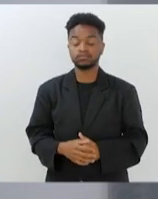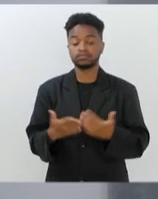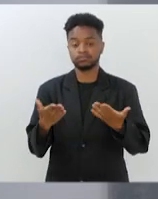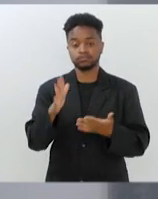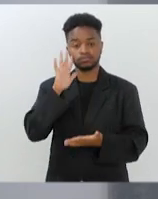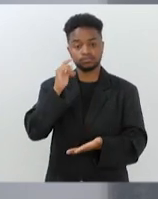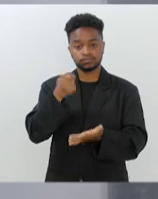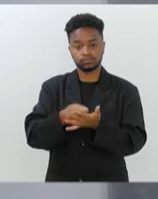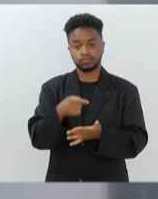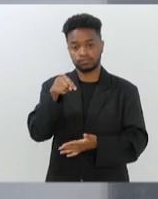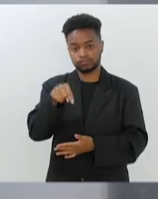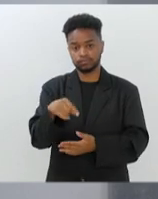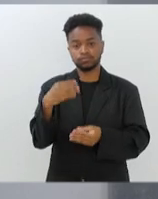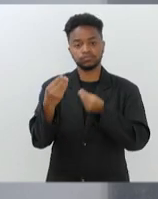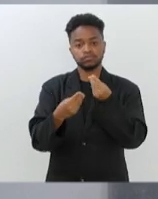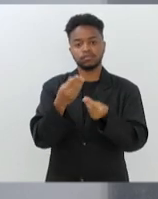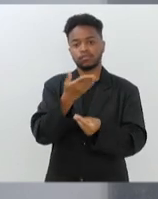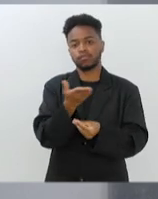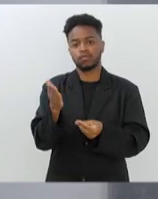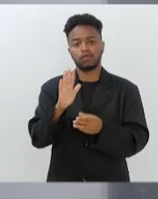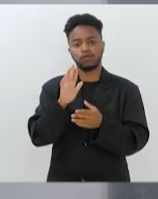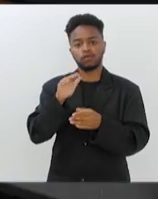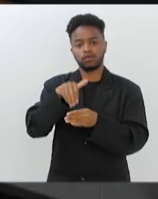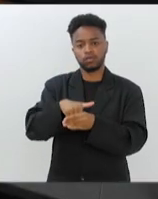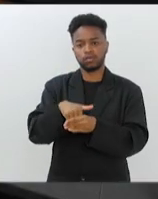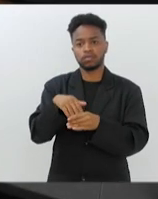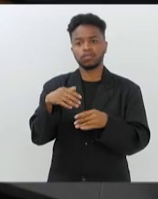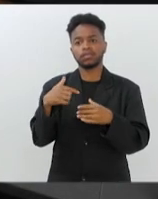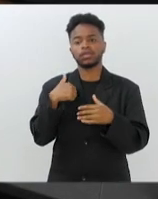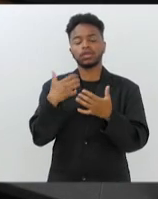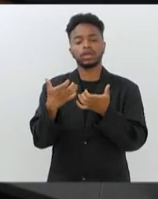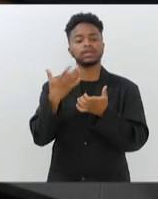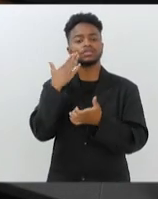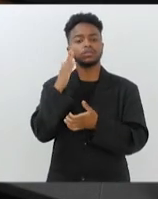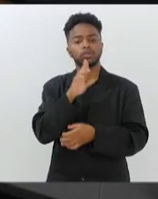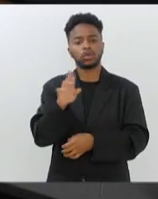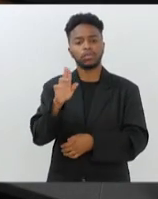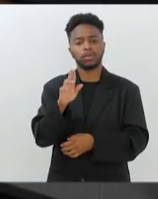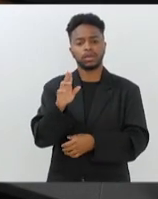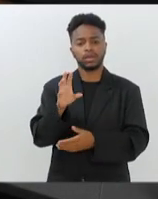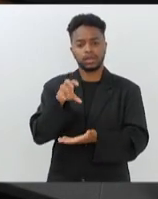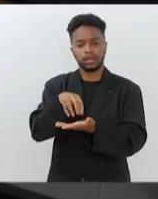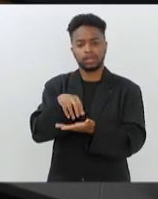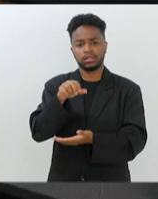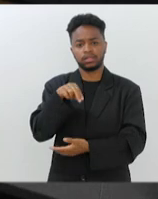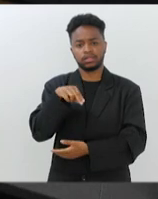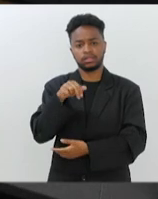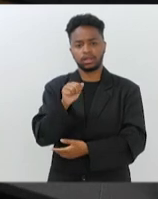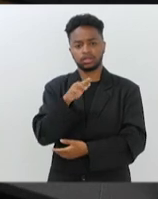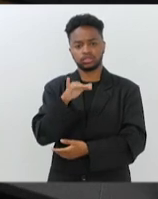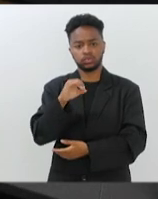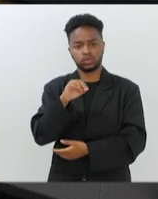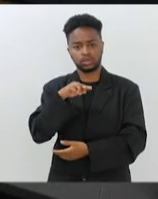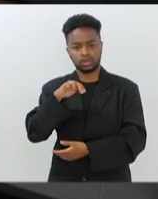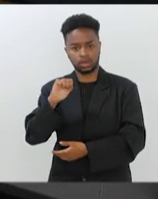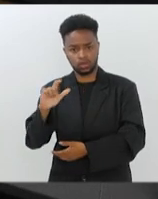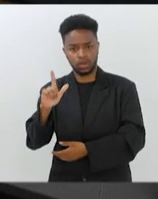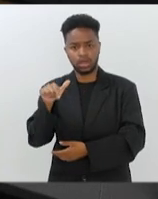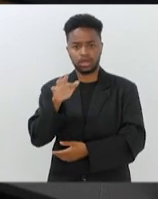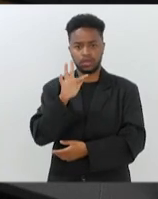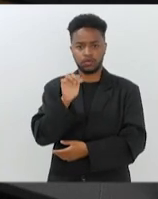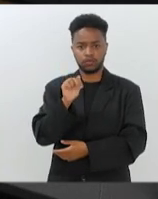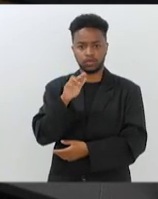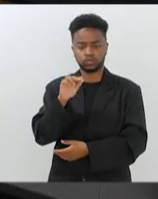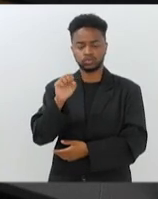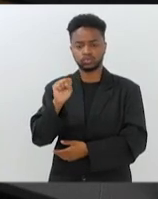deliberação aqui como é que como vota deput mas é importante saber os nomes o da Agência Nacional né é o Senor Fausto o responsável sim são quatro agências as demais